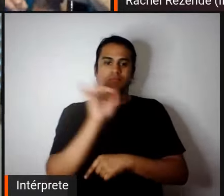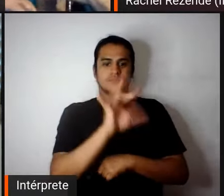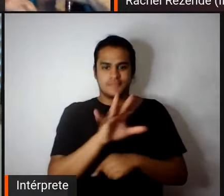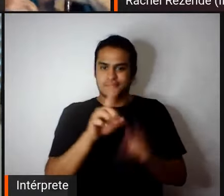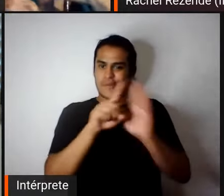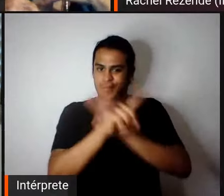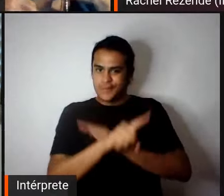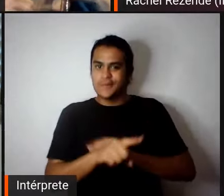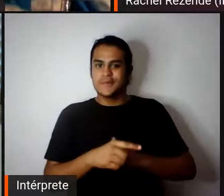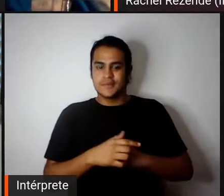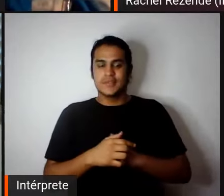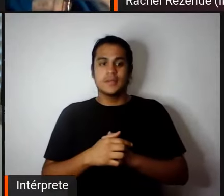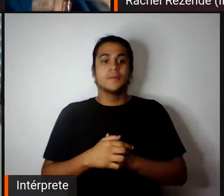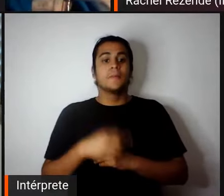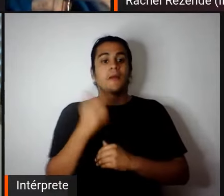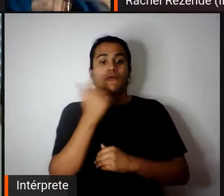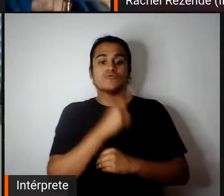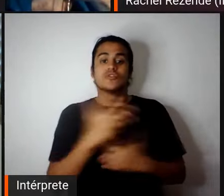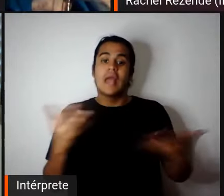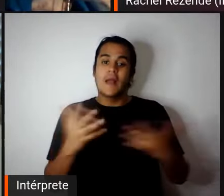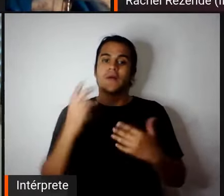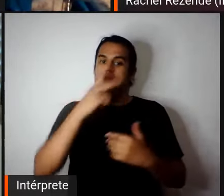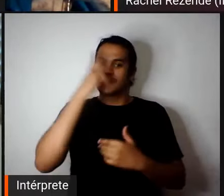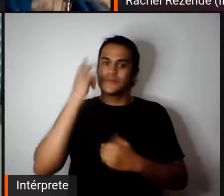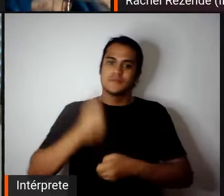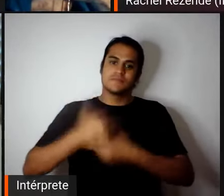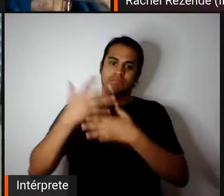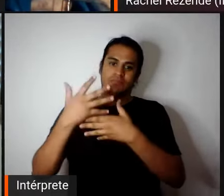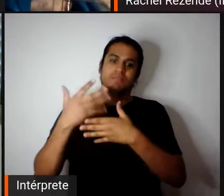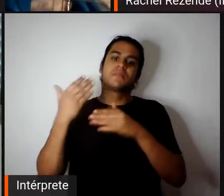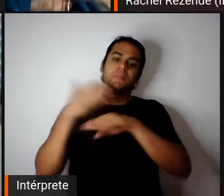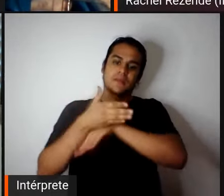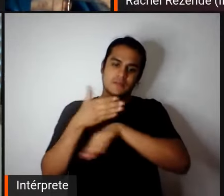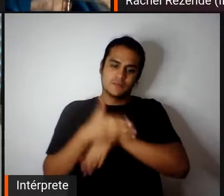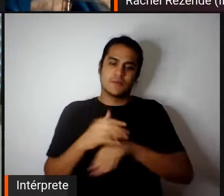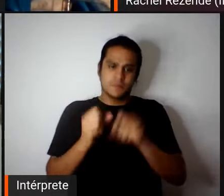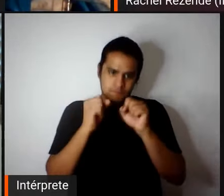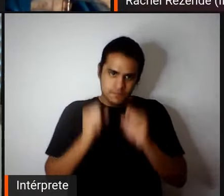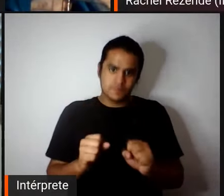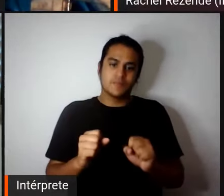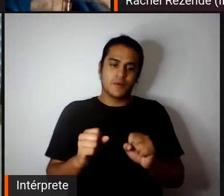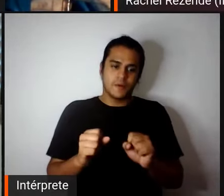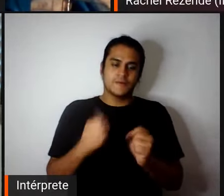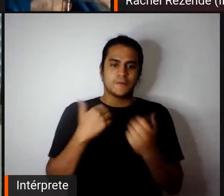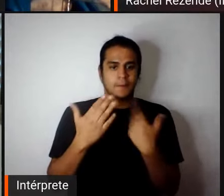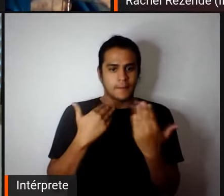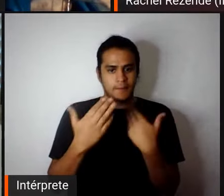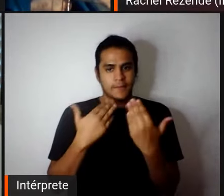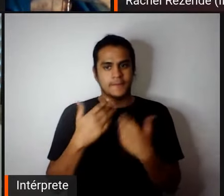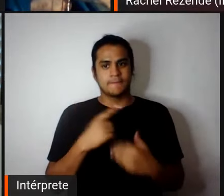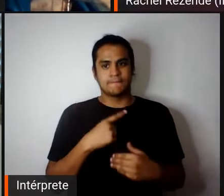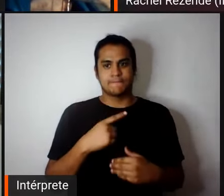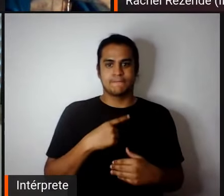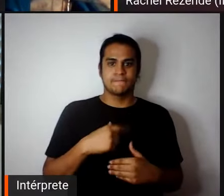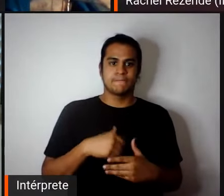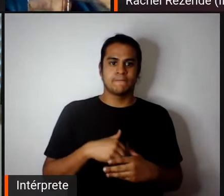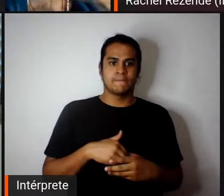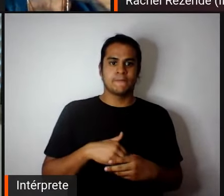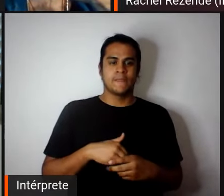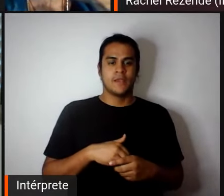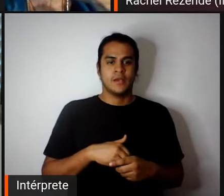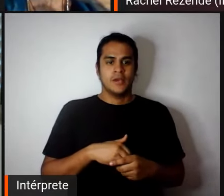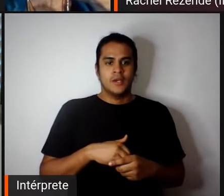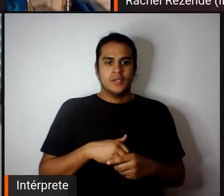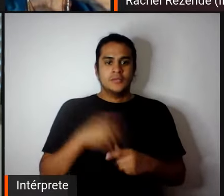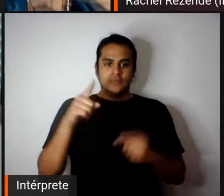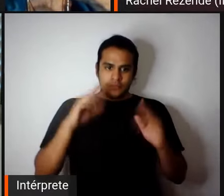a gente seguir agora com uma participação de todos que estão conosco aqui. Né. Esses